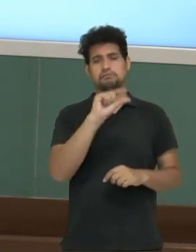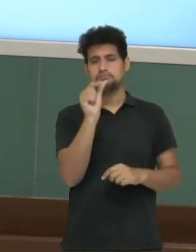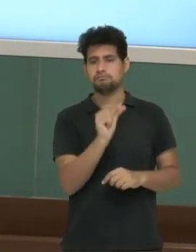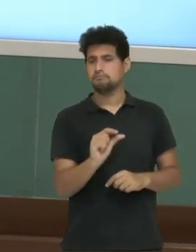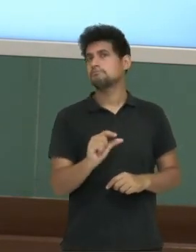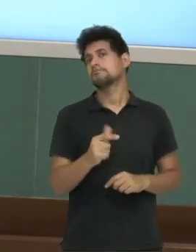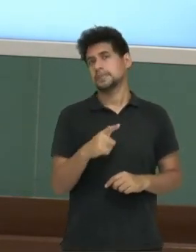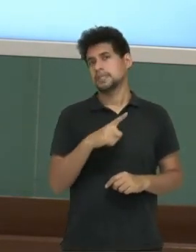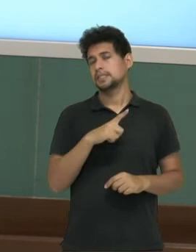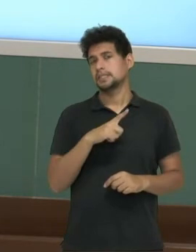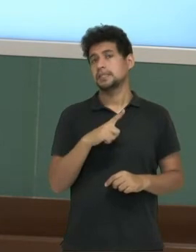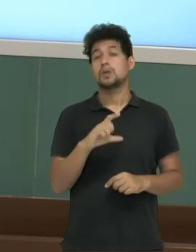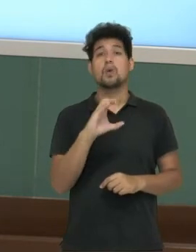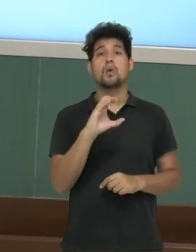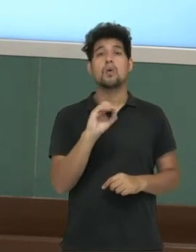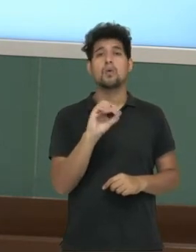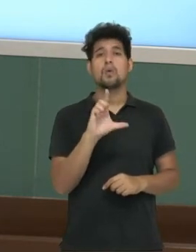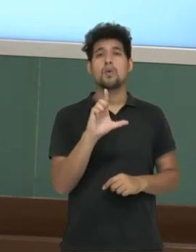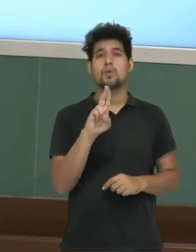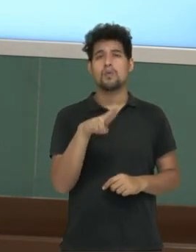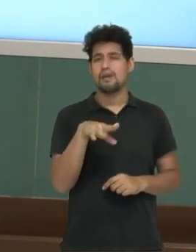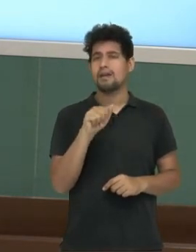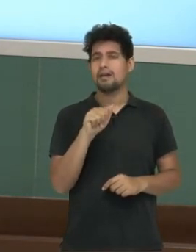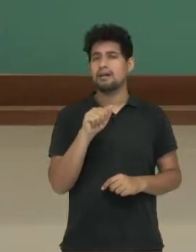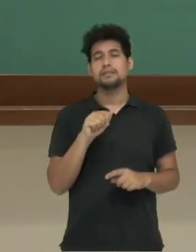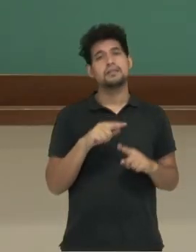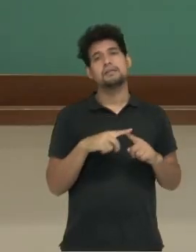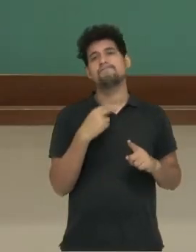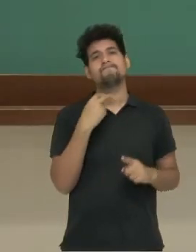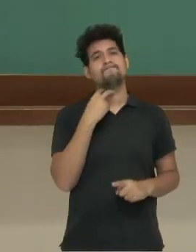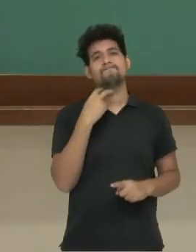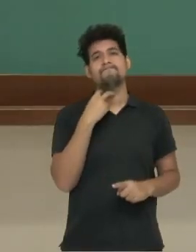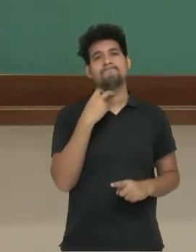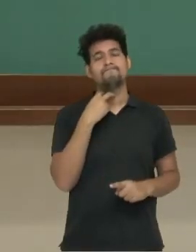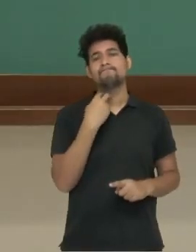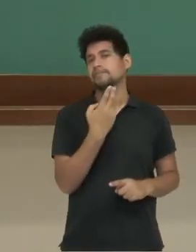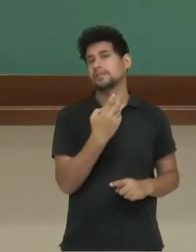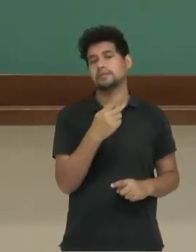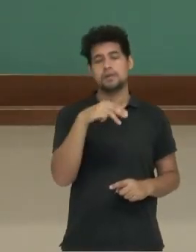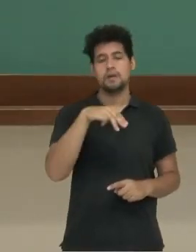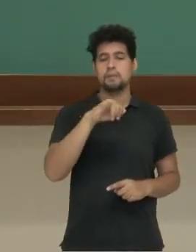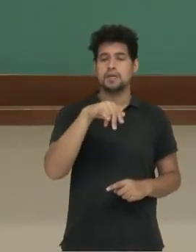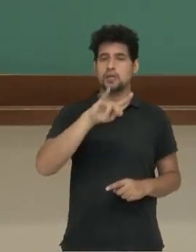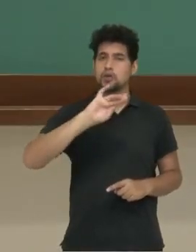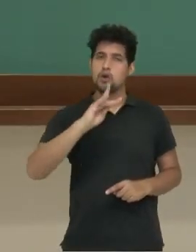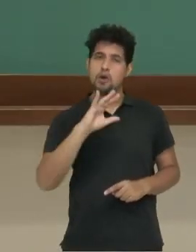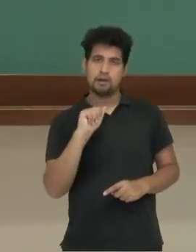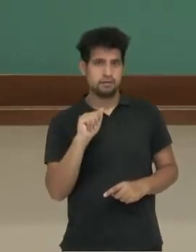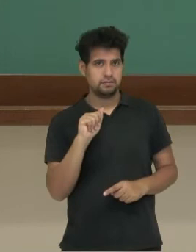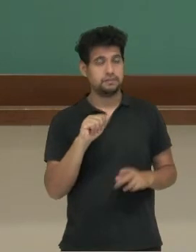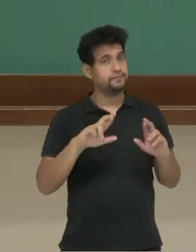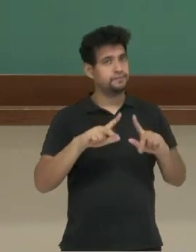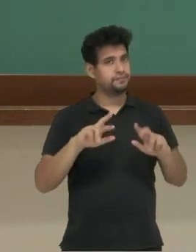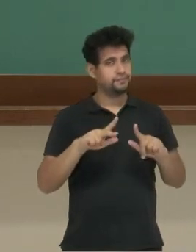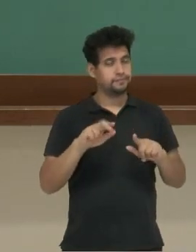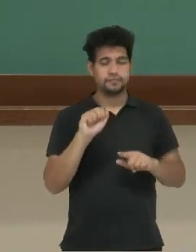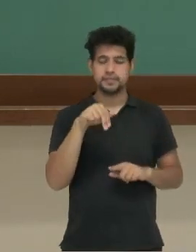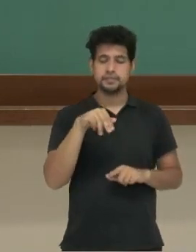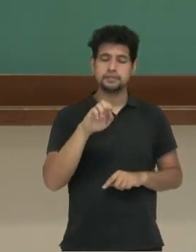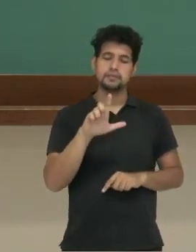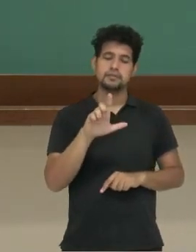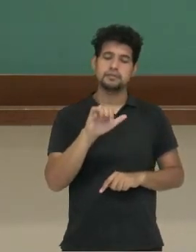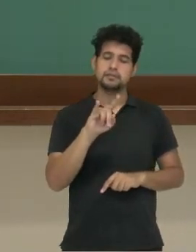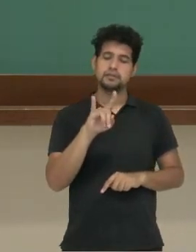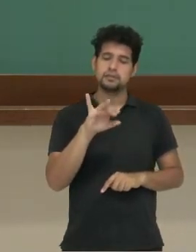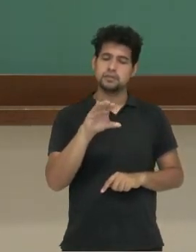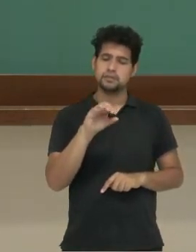aqui tem coluna vertebral, então não poderia ser classificada no grupo dos anelídeos,